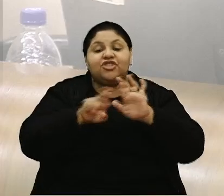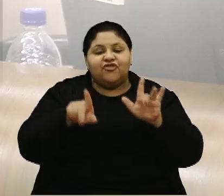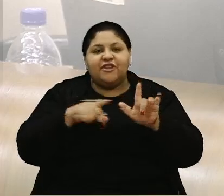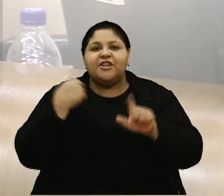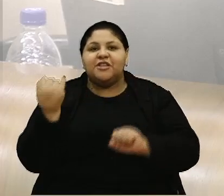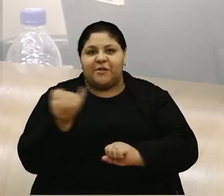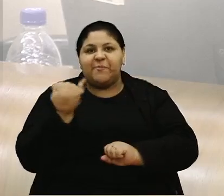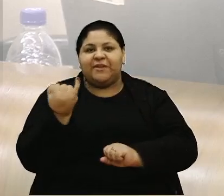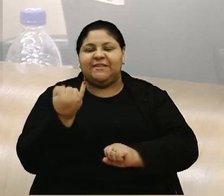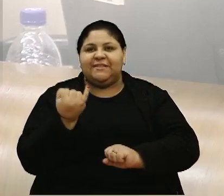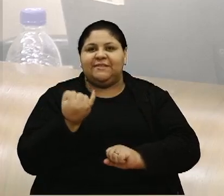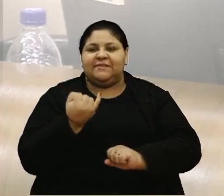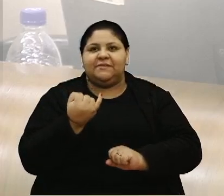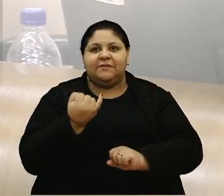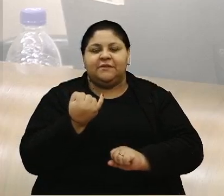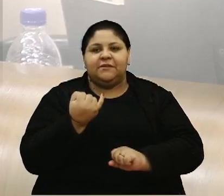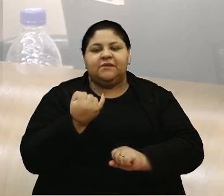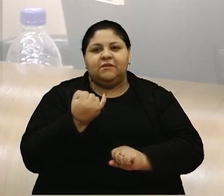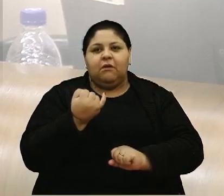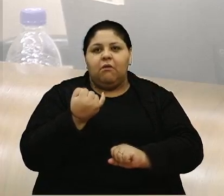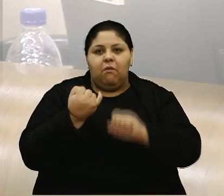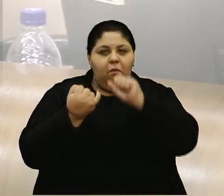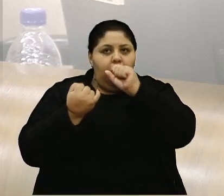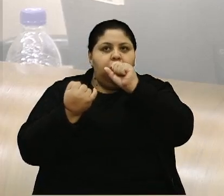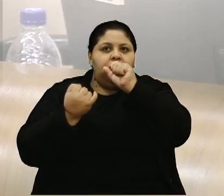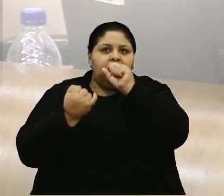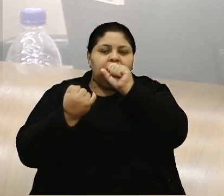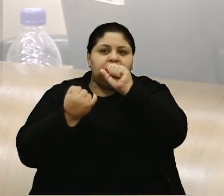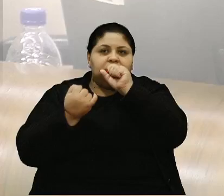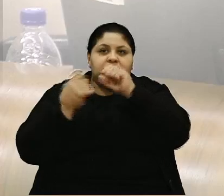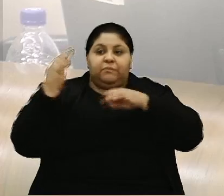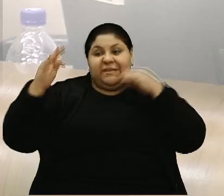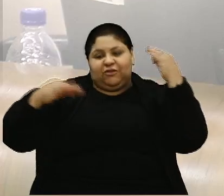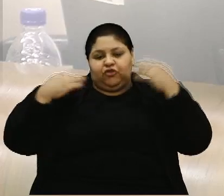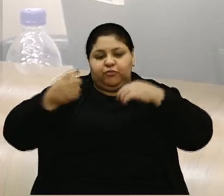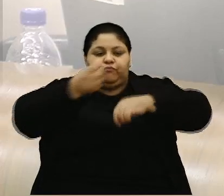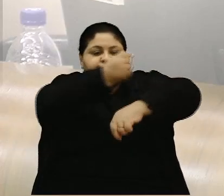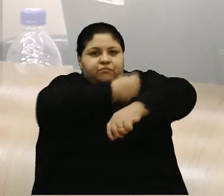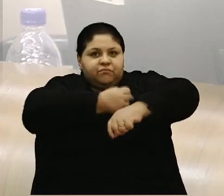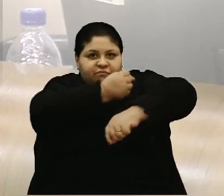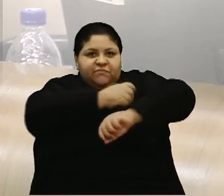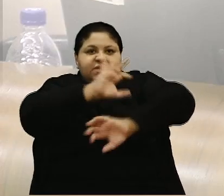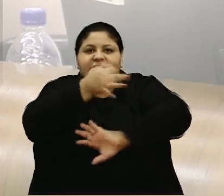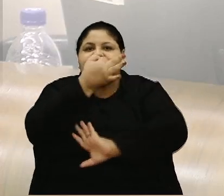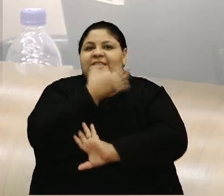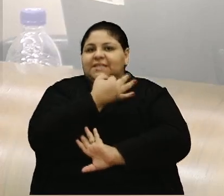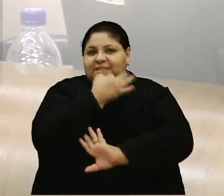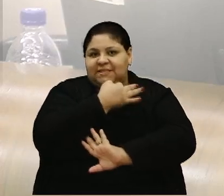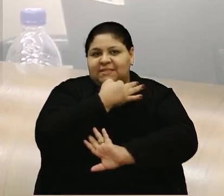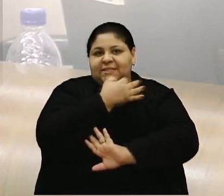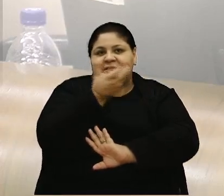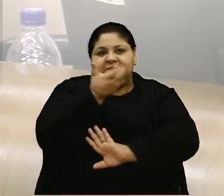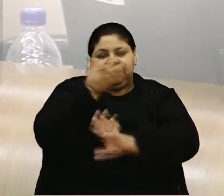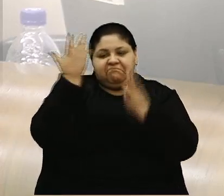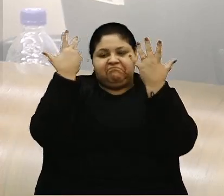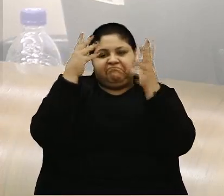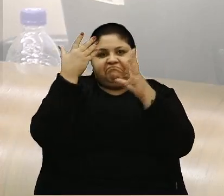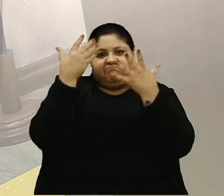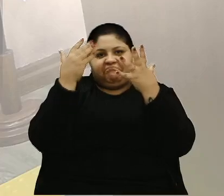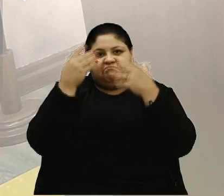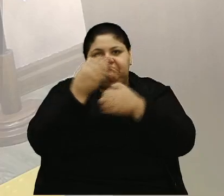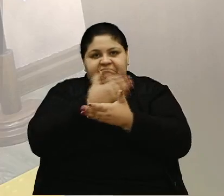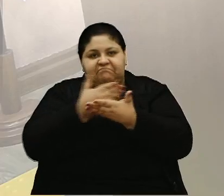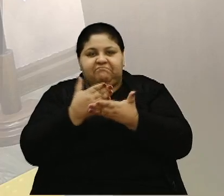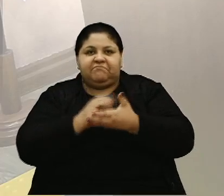que tem isso, né, para o turismo, para a gastronomia de Caxias do Sul. E quero lhe cumprimentar pela iniciativa. Obrigado,